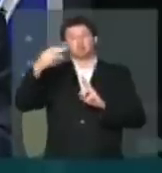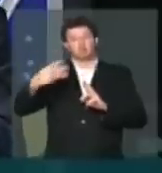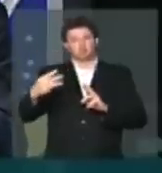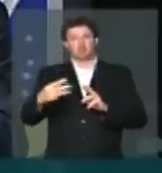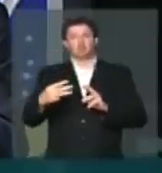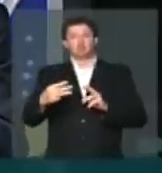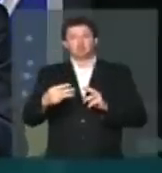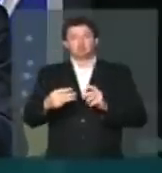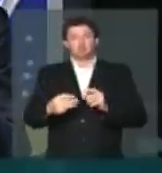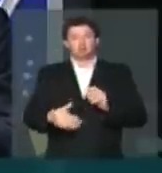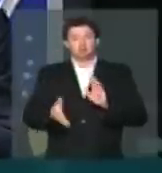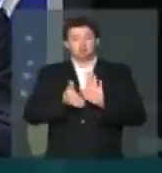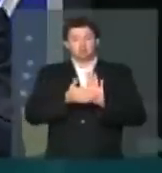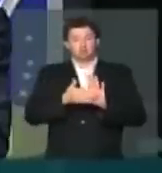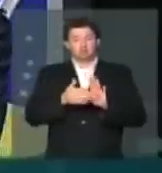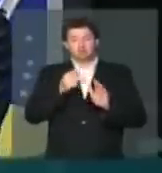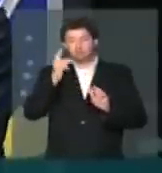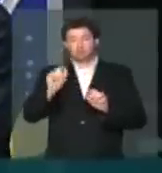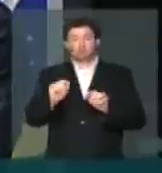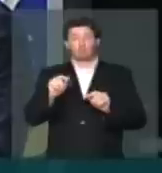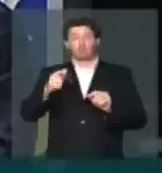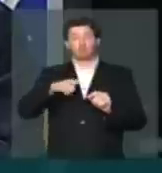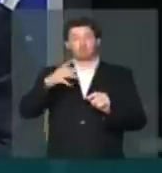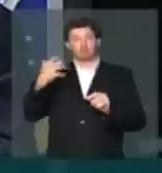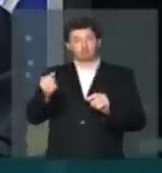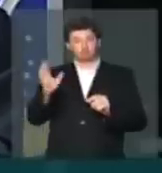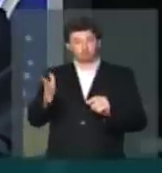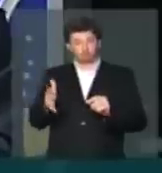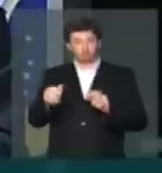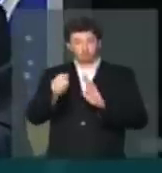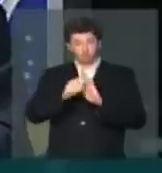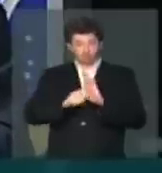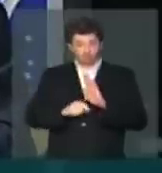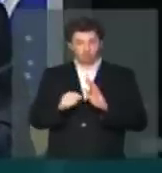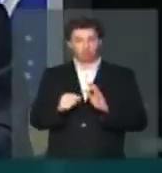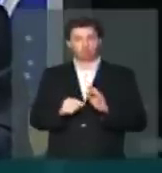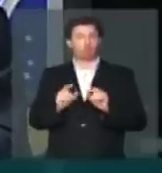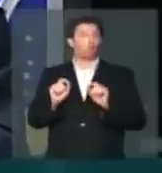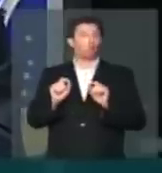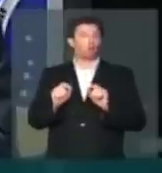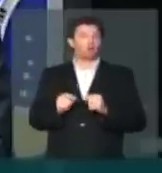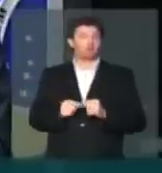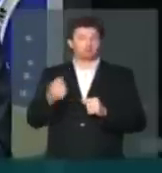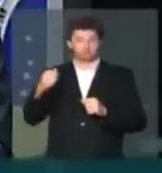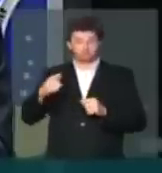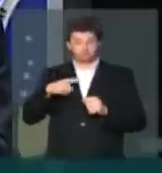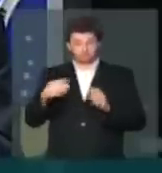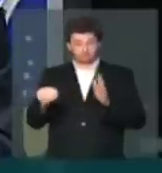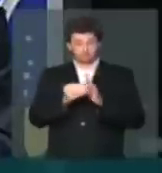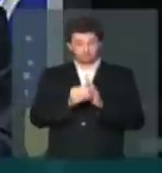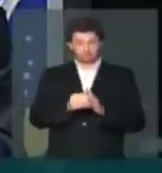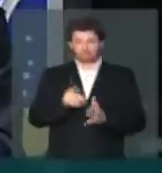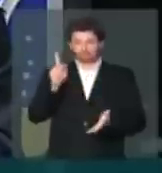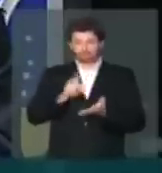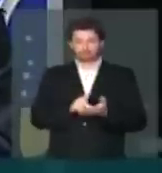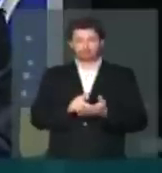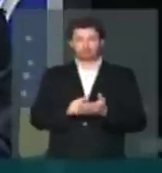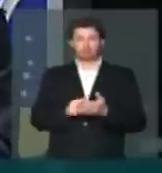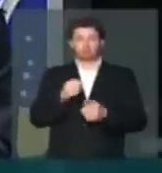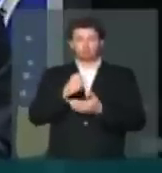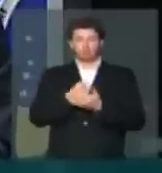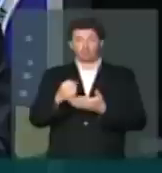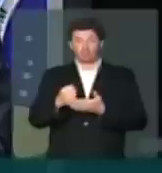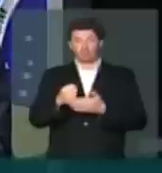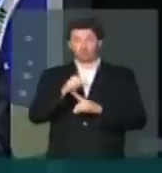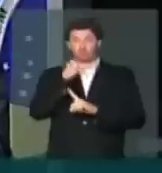3º. A proposta que ficou, então, já aceita pelo relator é o seguinte: deve constar expressamente do contrato social